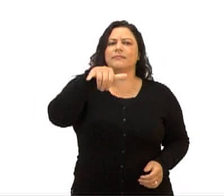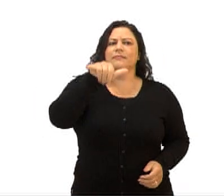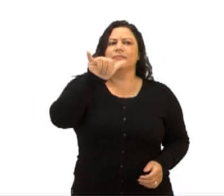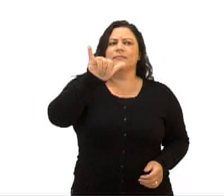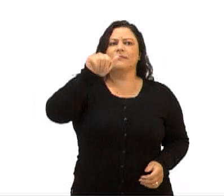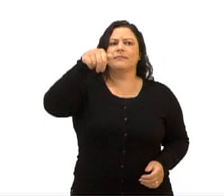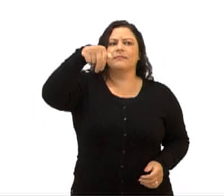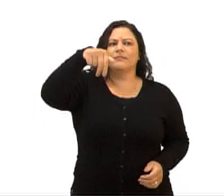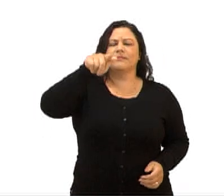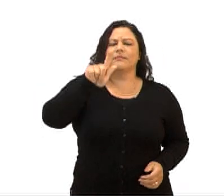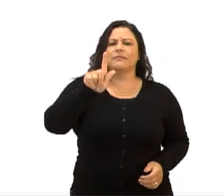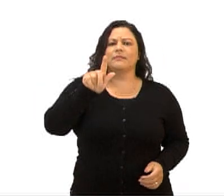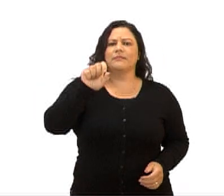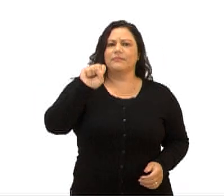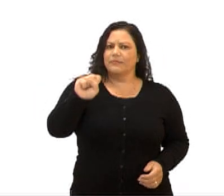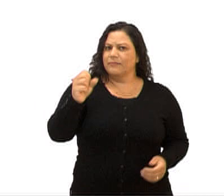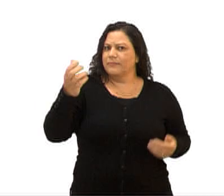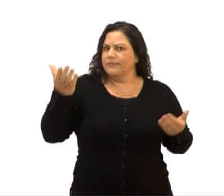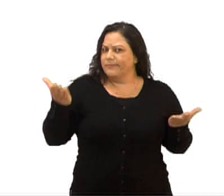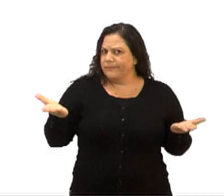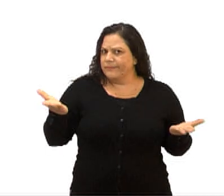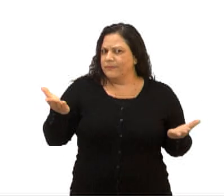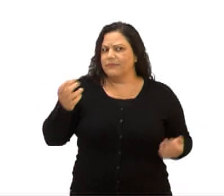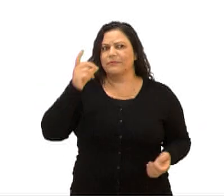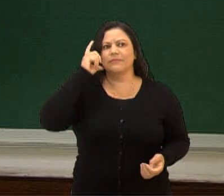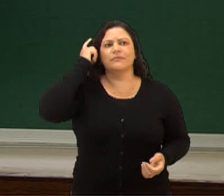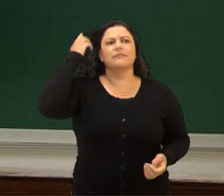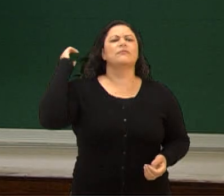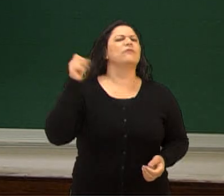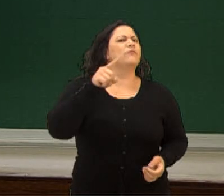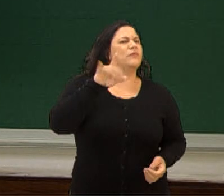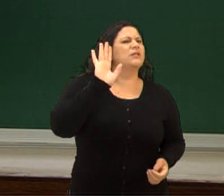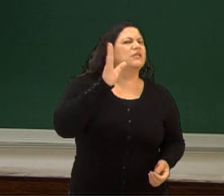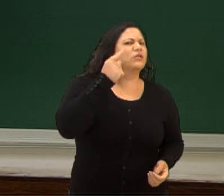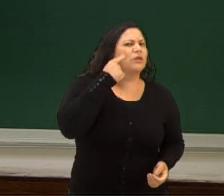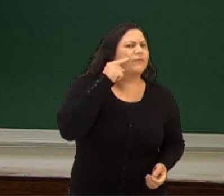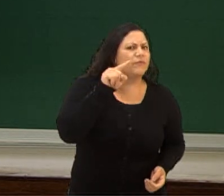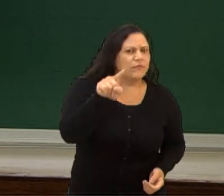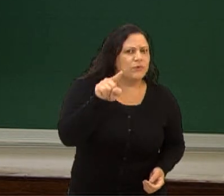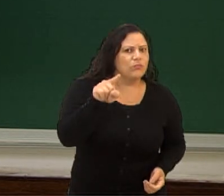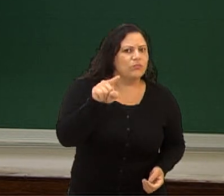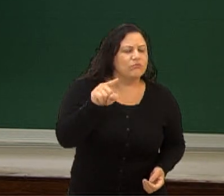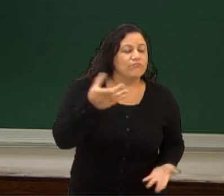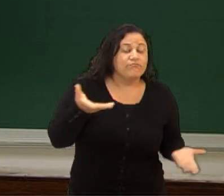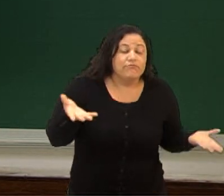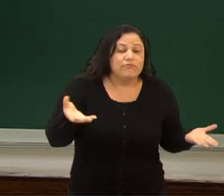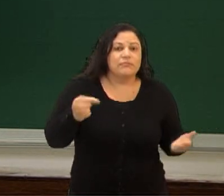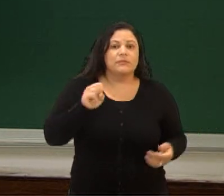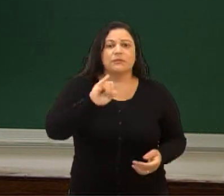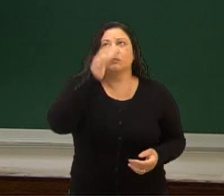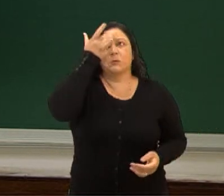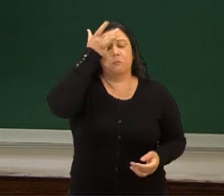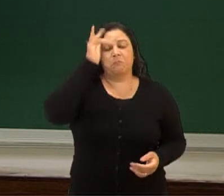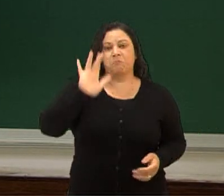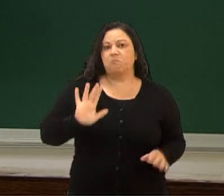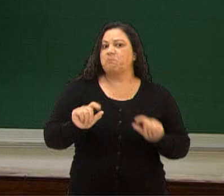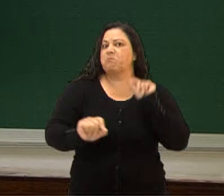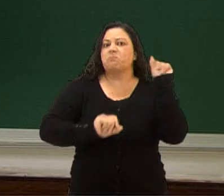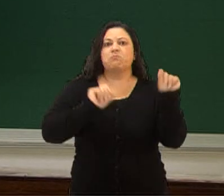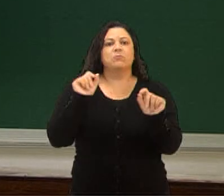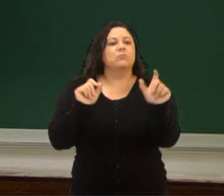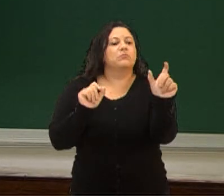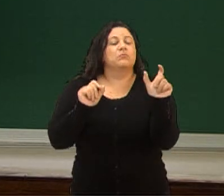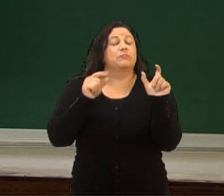sayings? Have you ever heard in? Você já ouviu algum? Se você não sabe o que é a palavrinha saying,